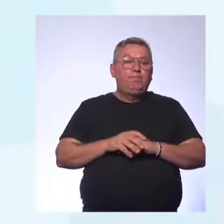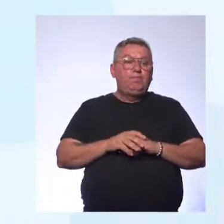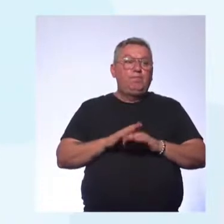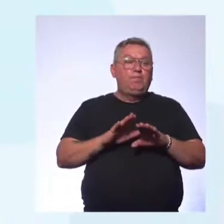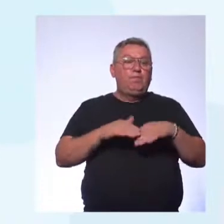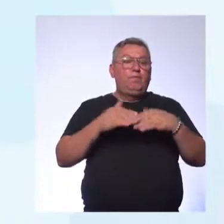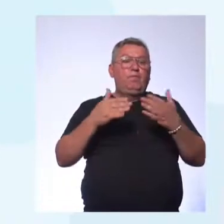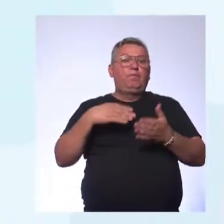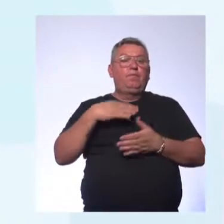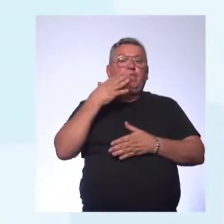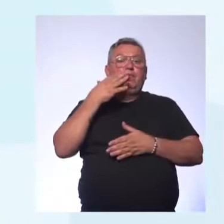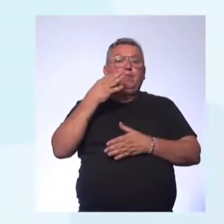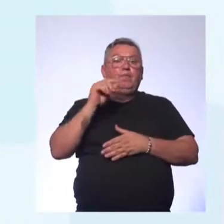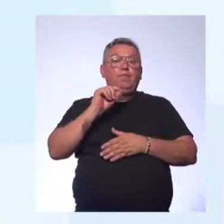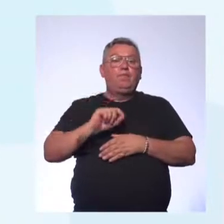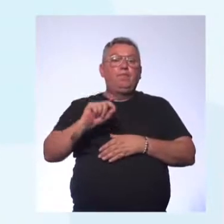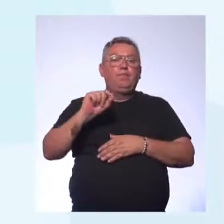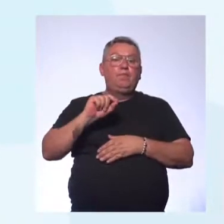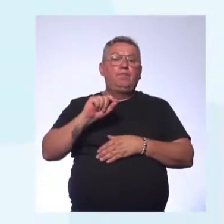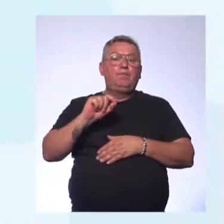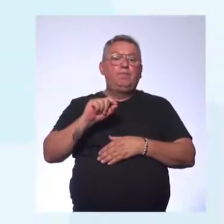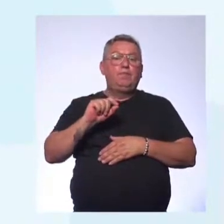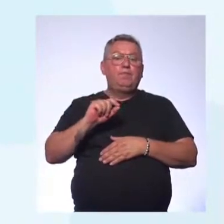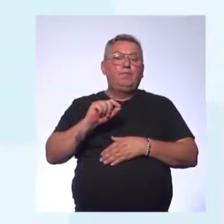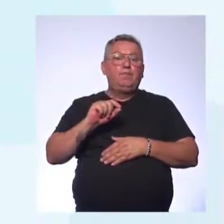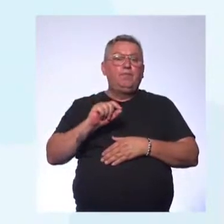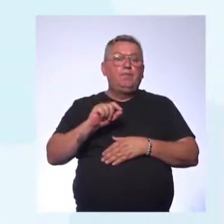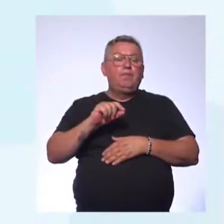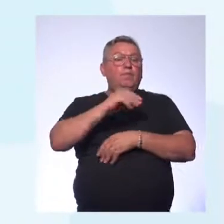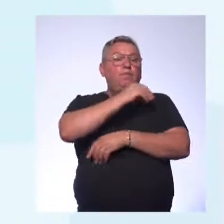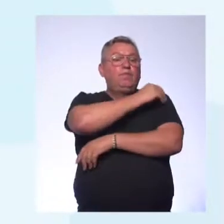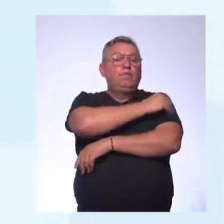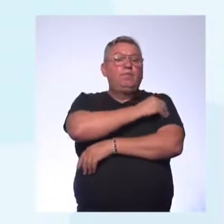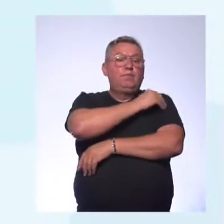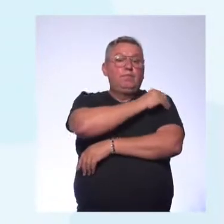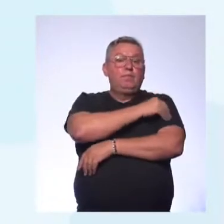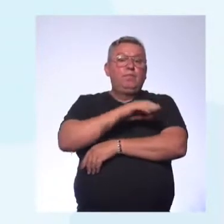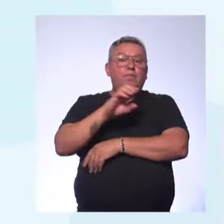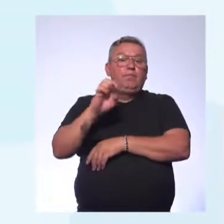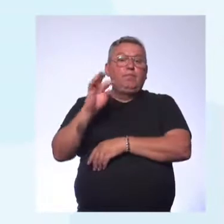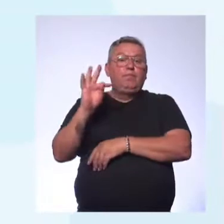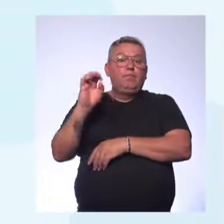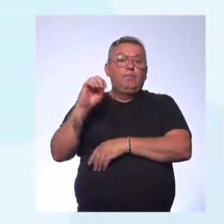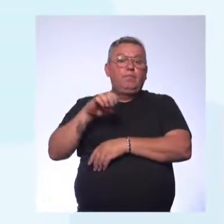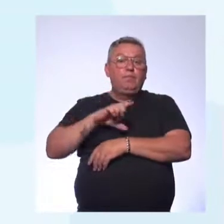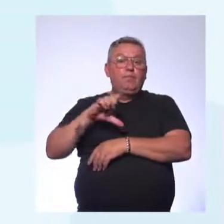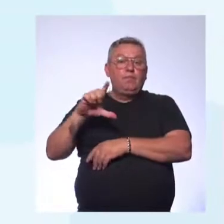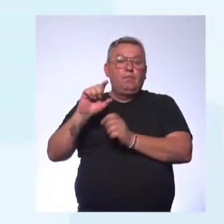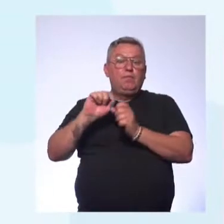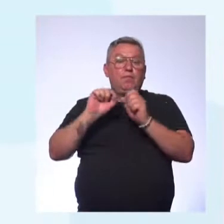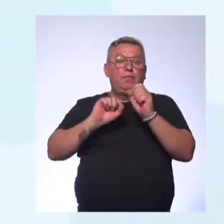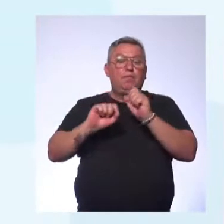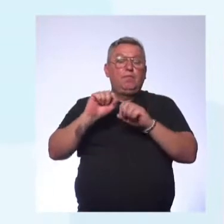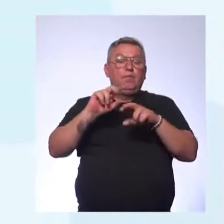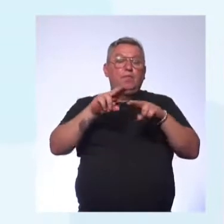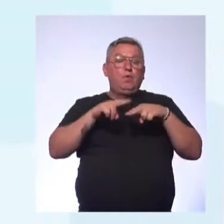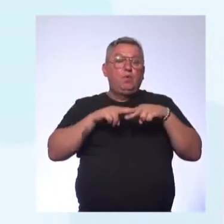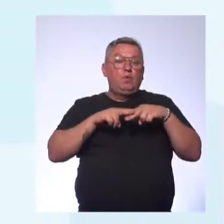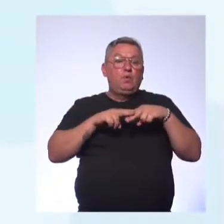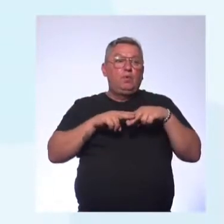então se observar mos aqui o etanol ok que ele é formado por